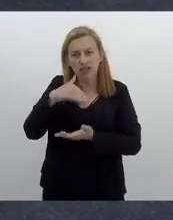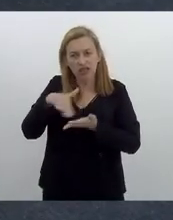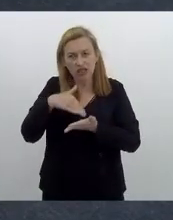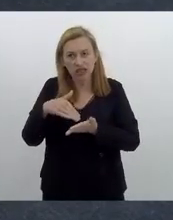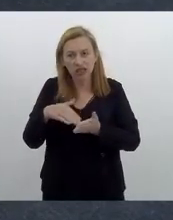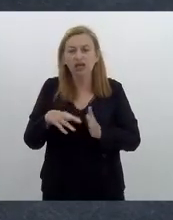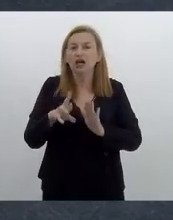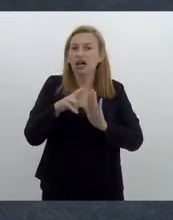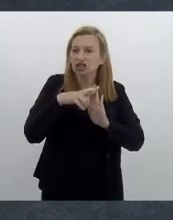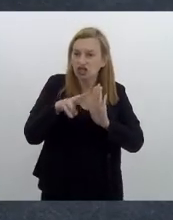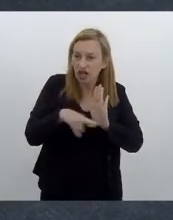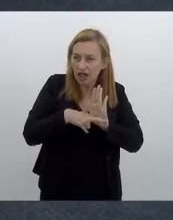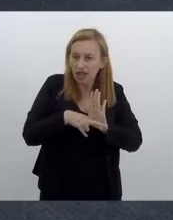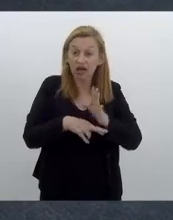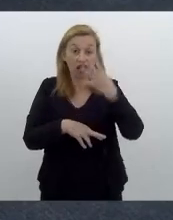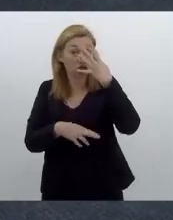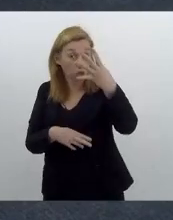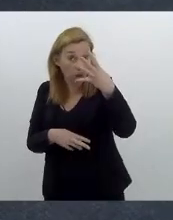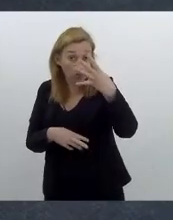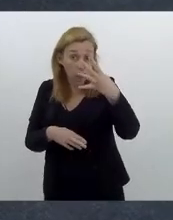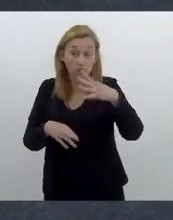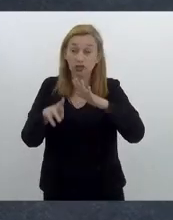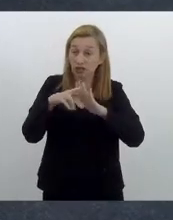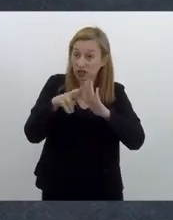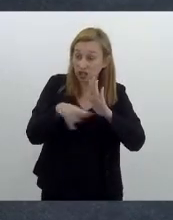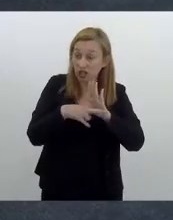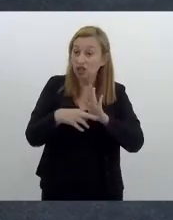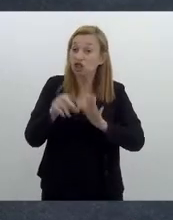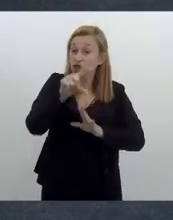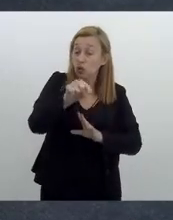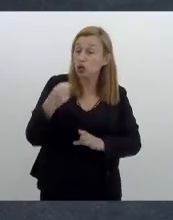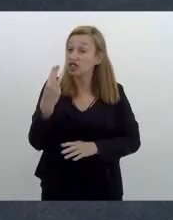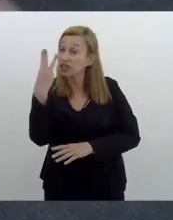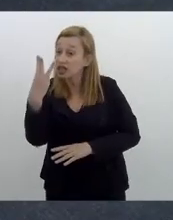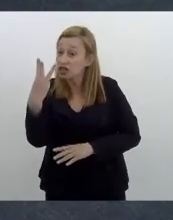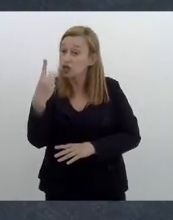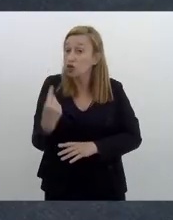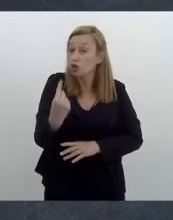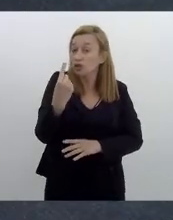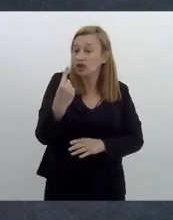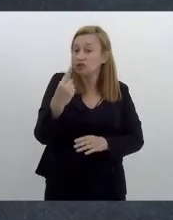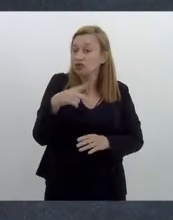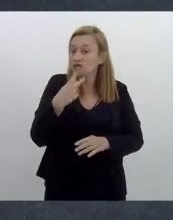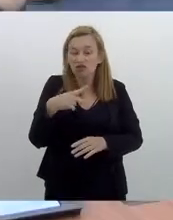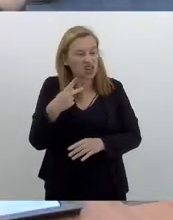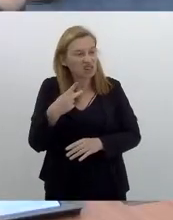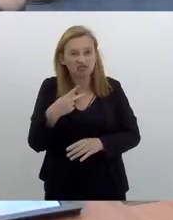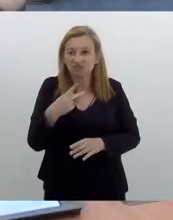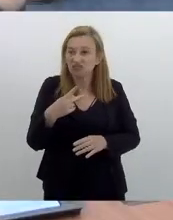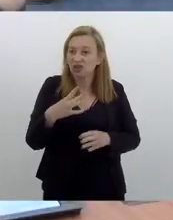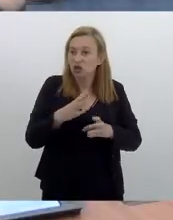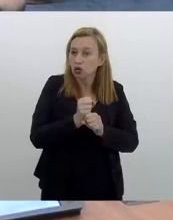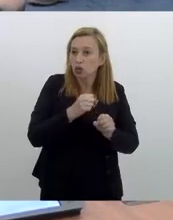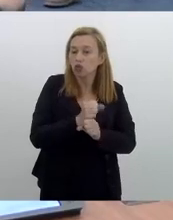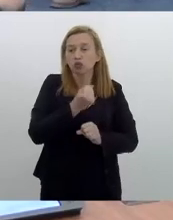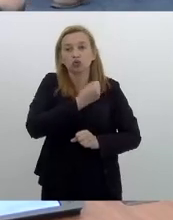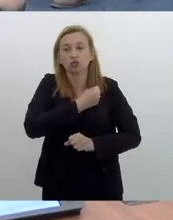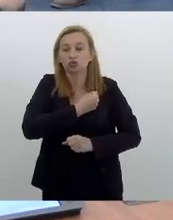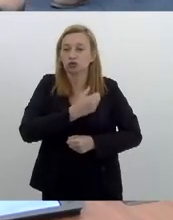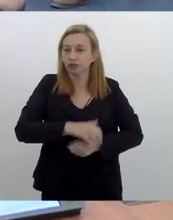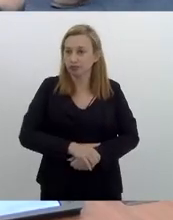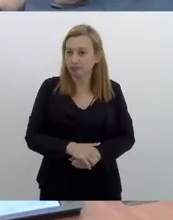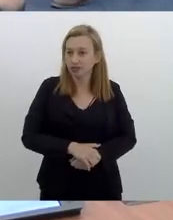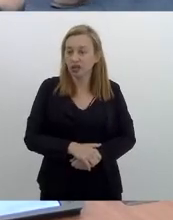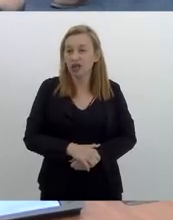listadas As quatro Das quais temos que escolher três Nenhuma delas Trata de base de cálculo Secretário Deputado